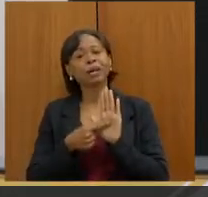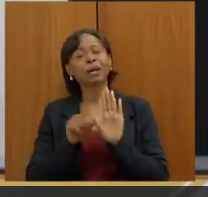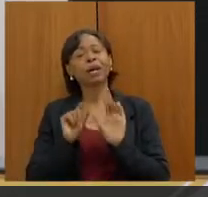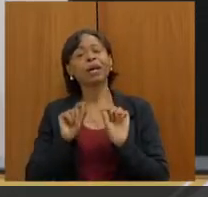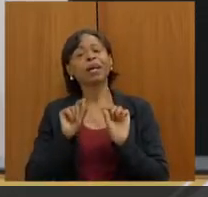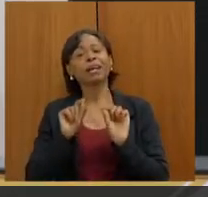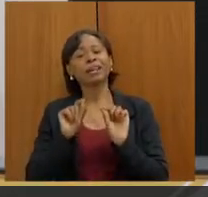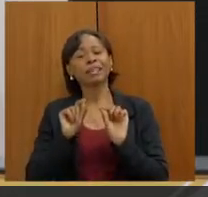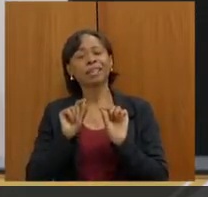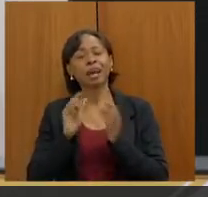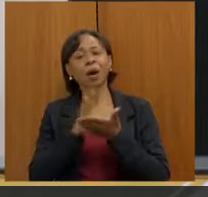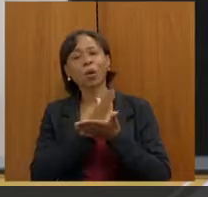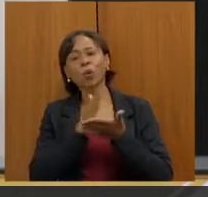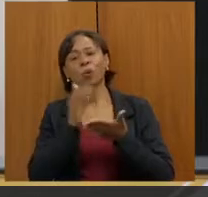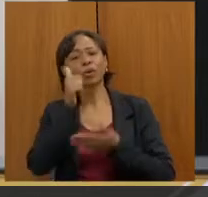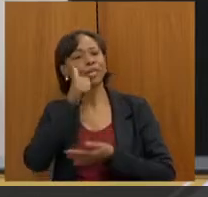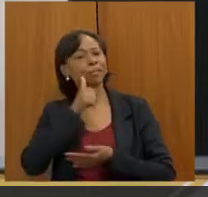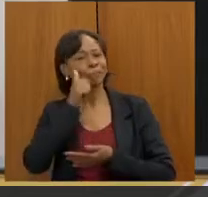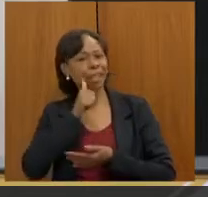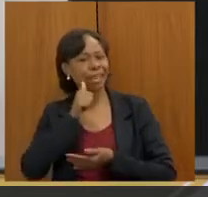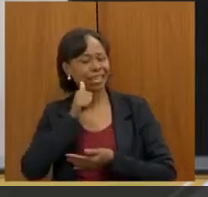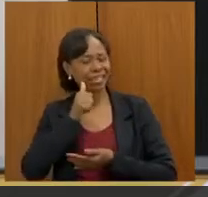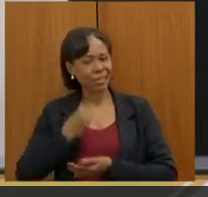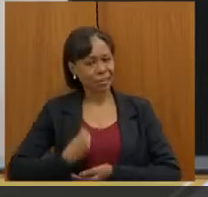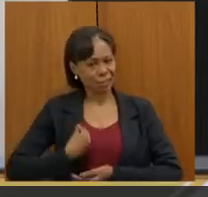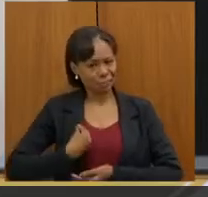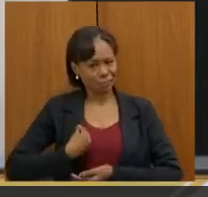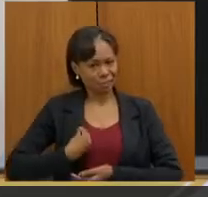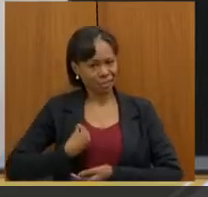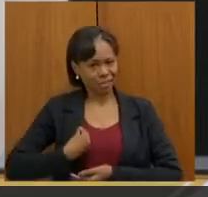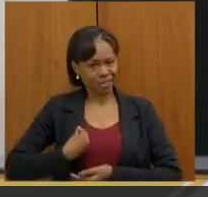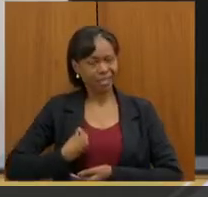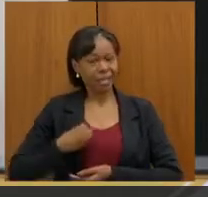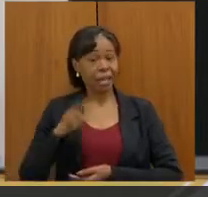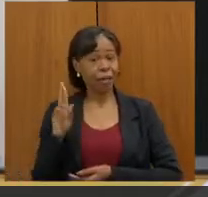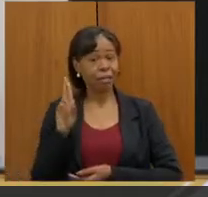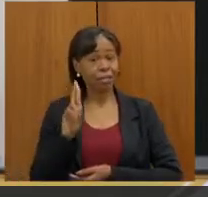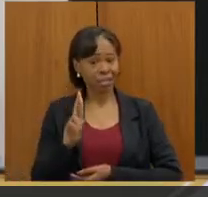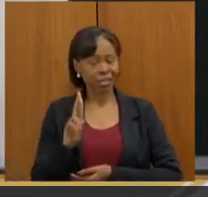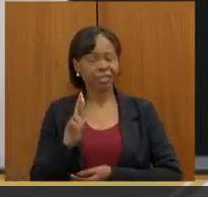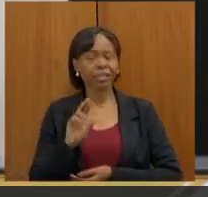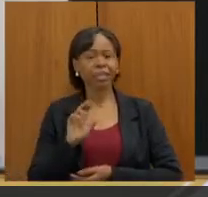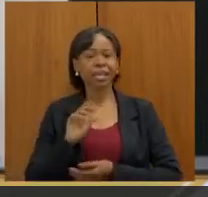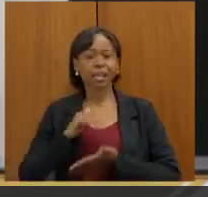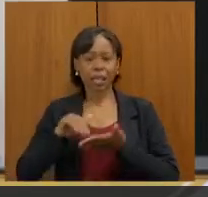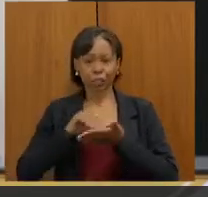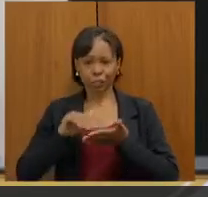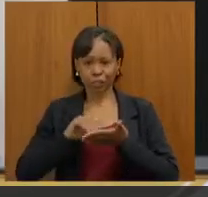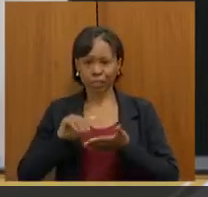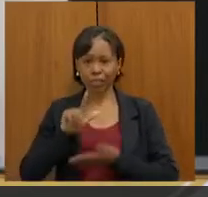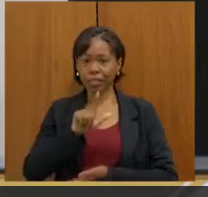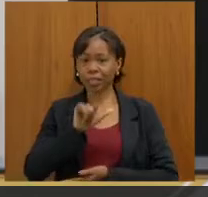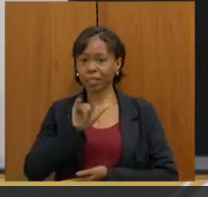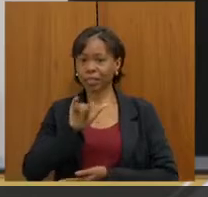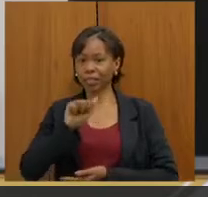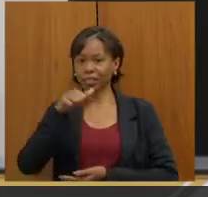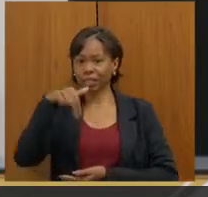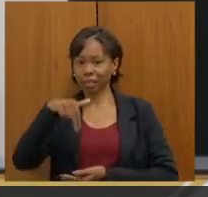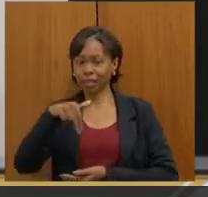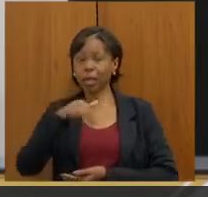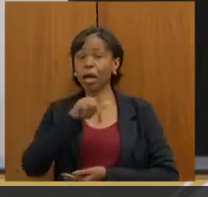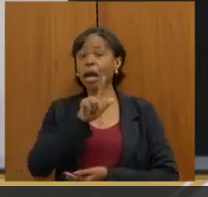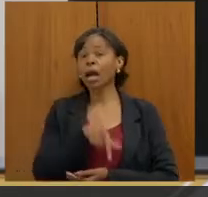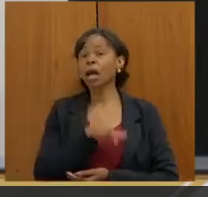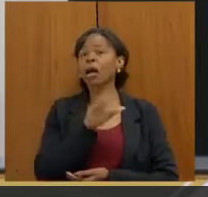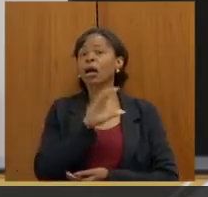de algumas participantes representando aqui as regionais do Estado Lívia Soares do Nascimento se ou do